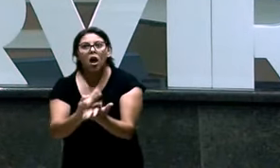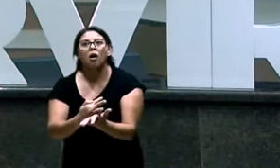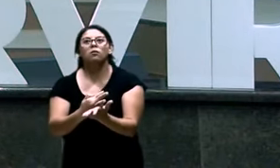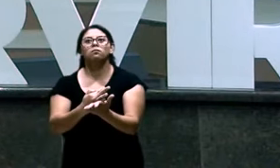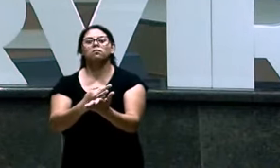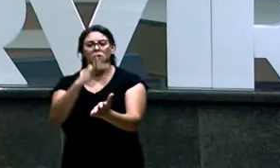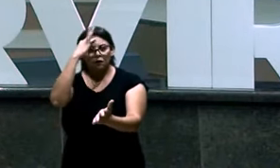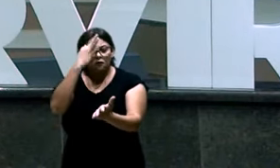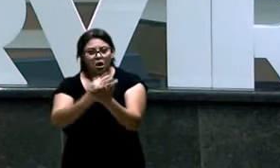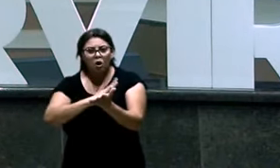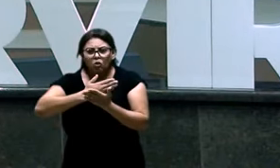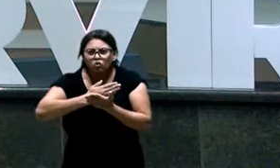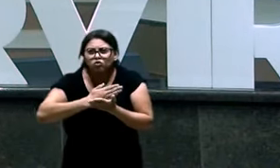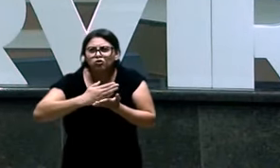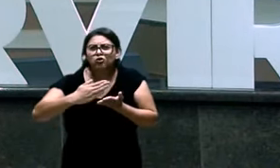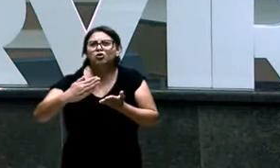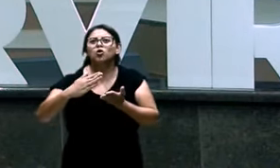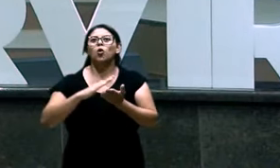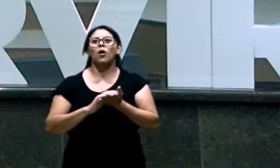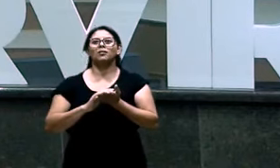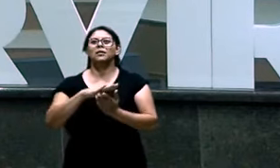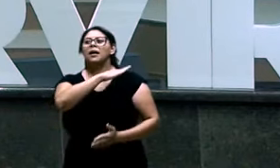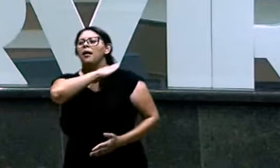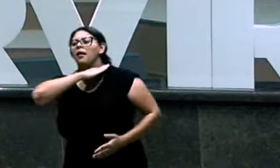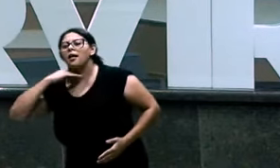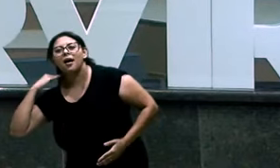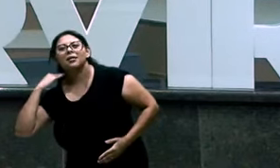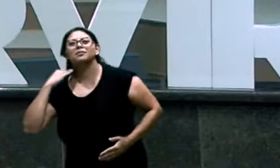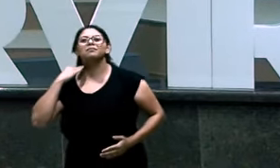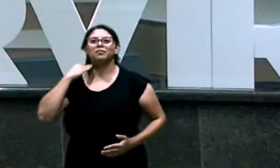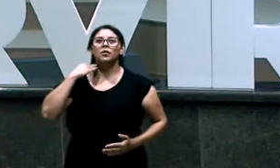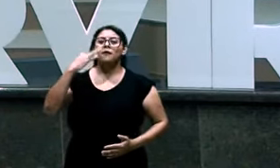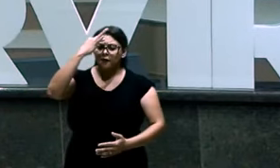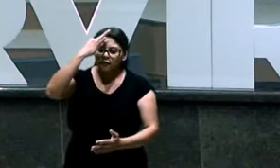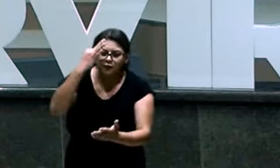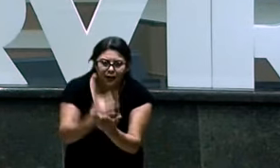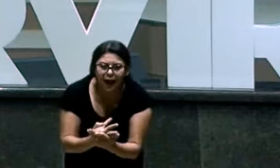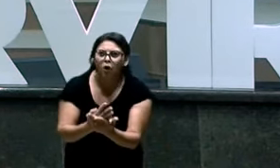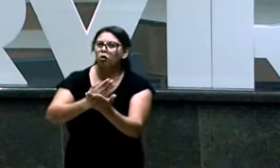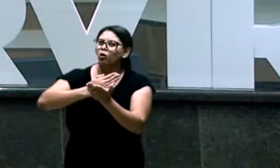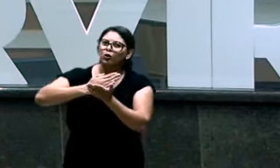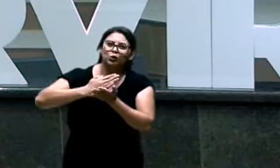repetir. Mesmo que perca a cabeça, ser fiel até a morte.